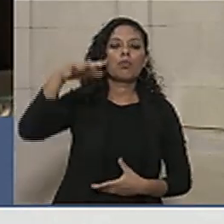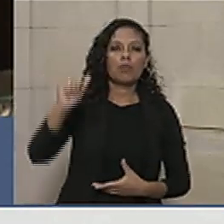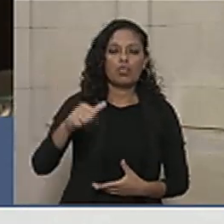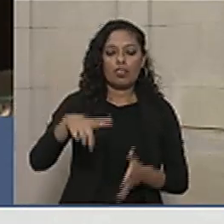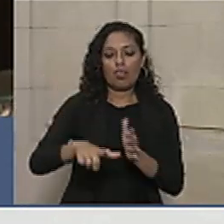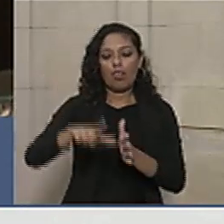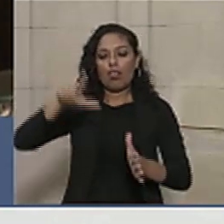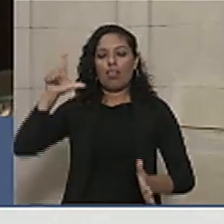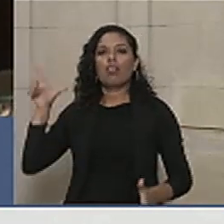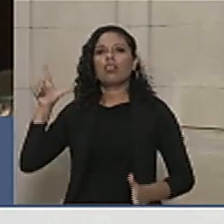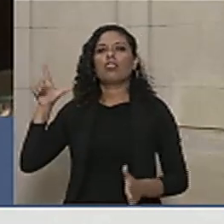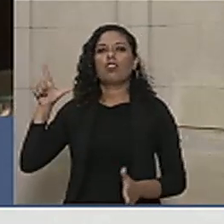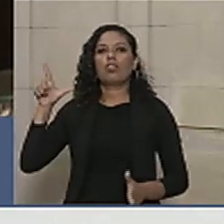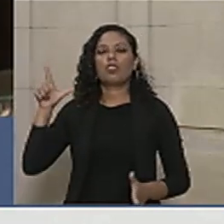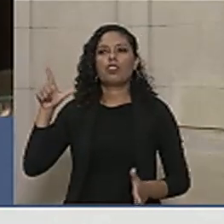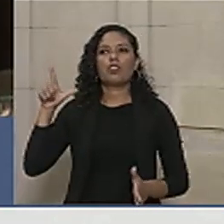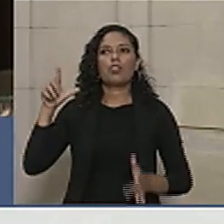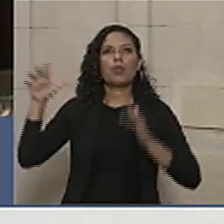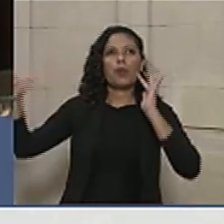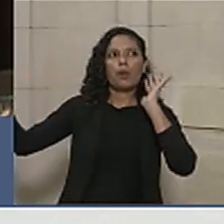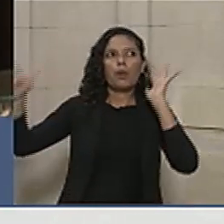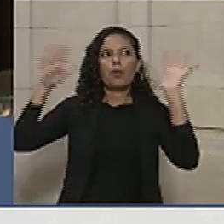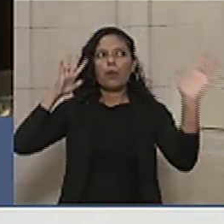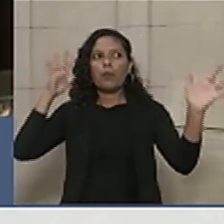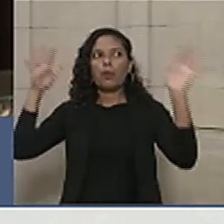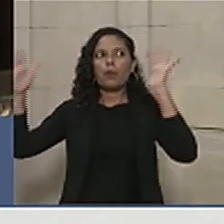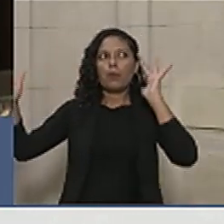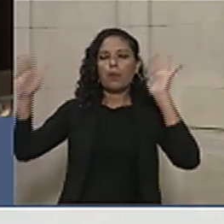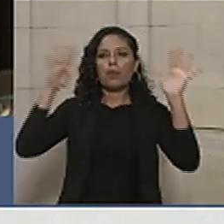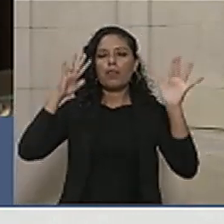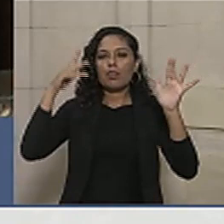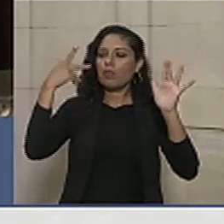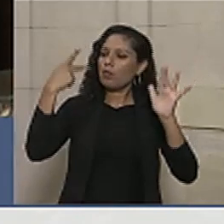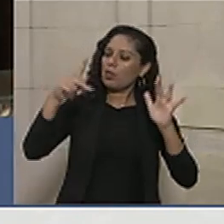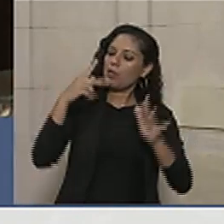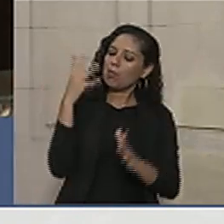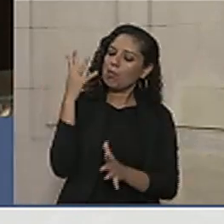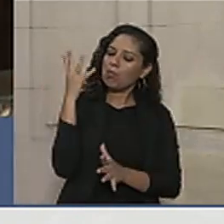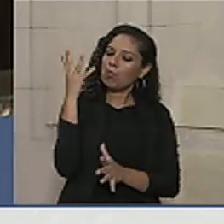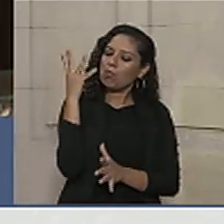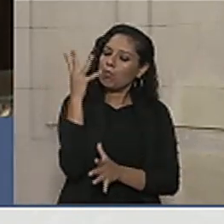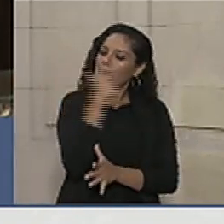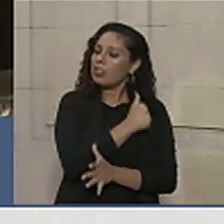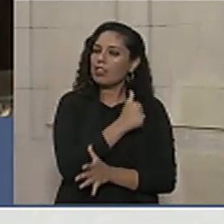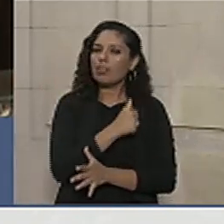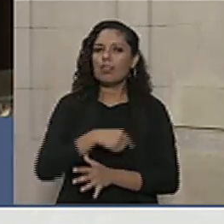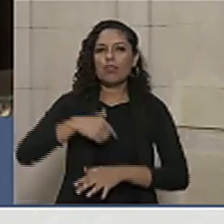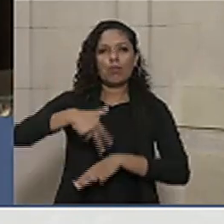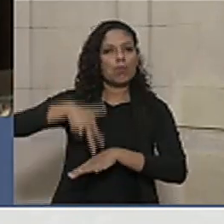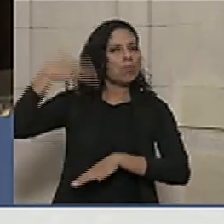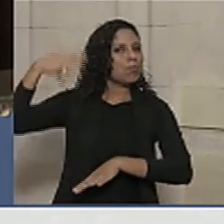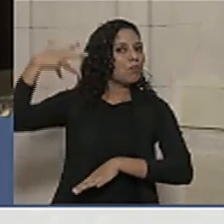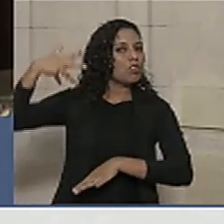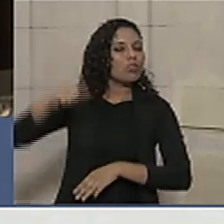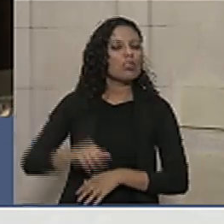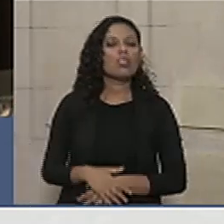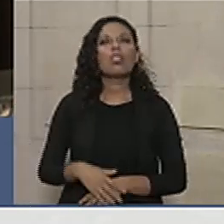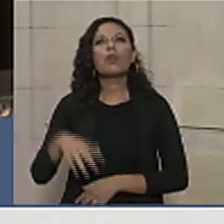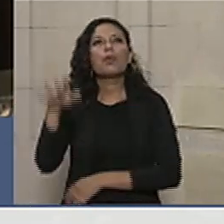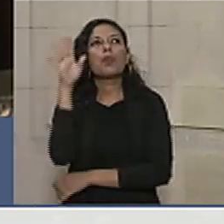antes de refletir sobre o seu belo discurso, eu